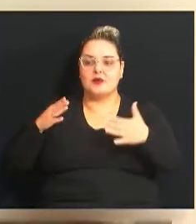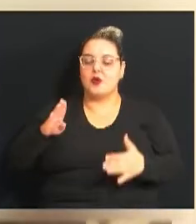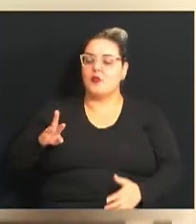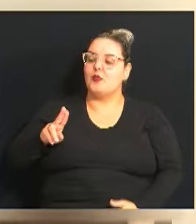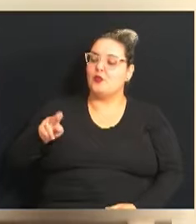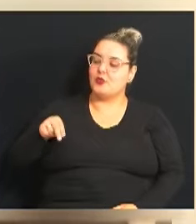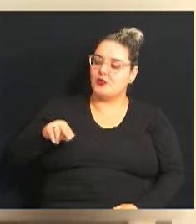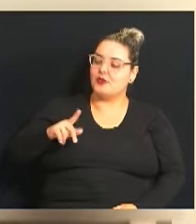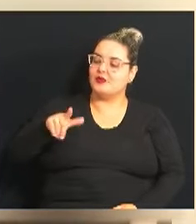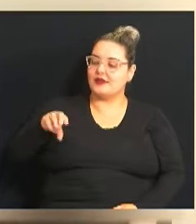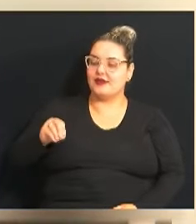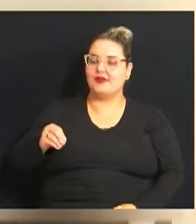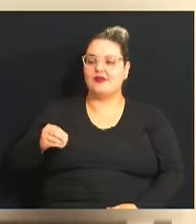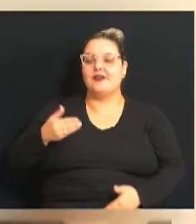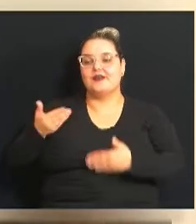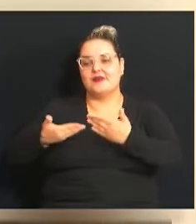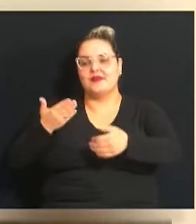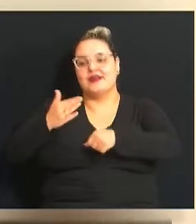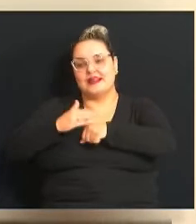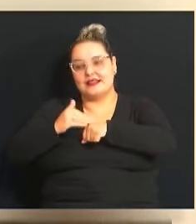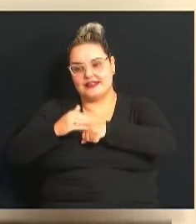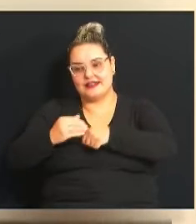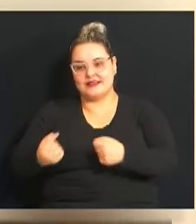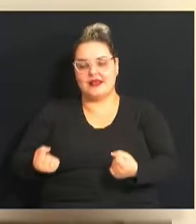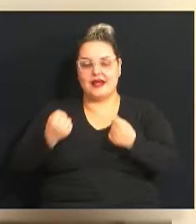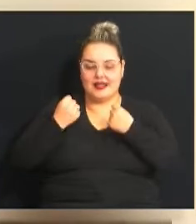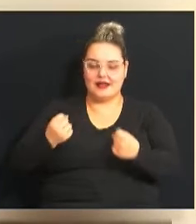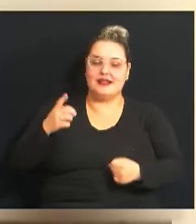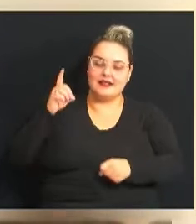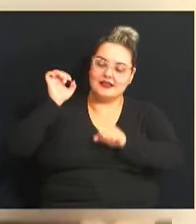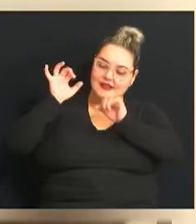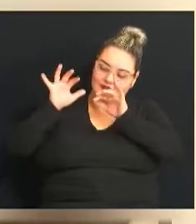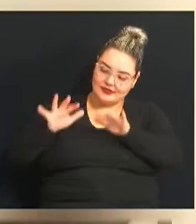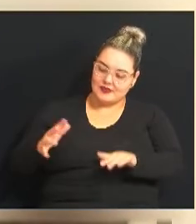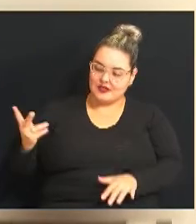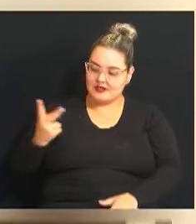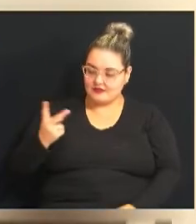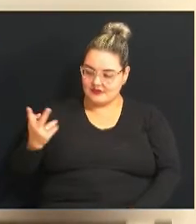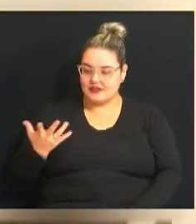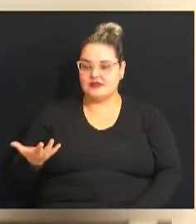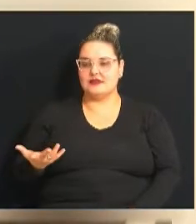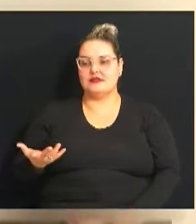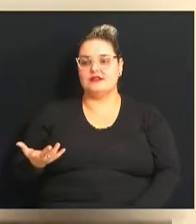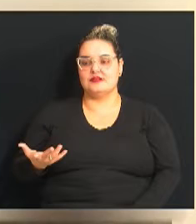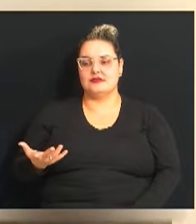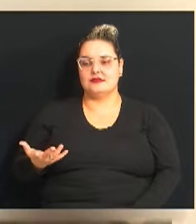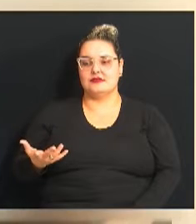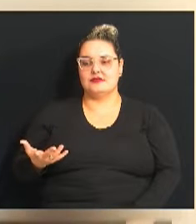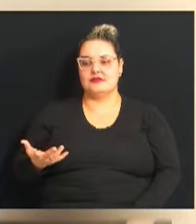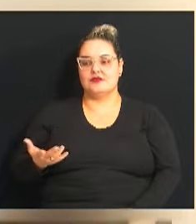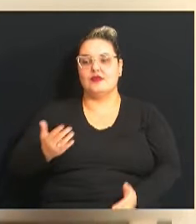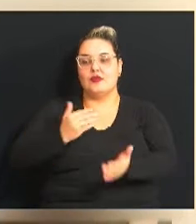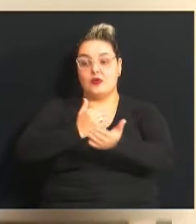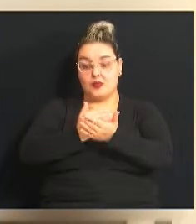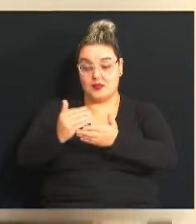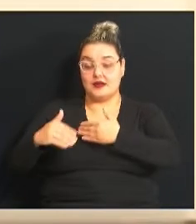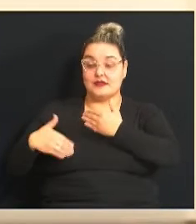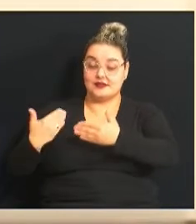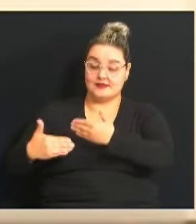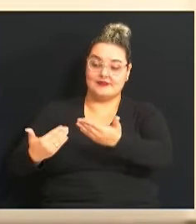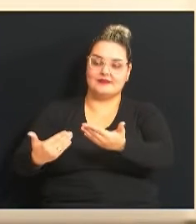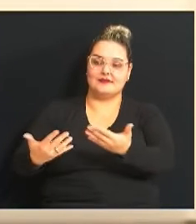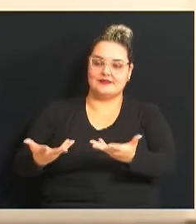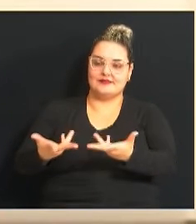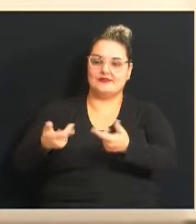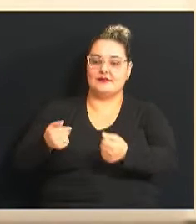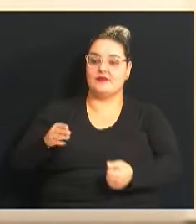que é como eu trato carinhosamente na academia. Que Deus continue abençoando muito vocês, que seja apenas o início de uma trajetória brilhante.